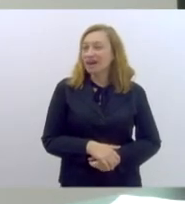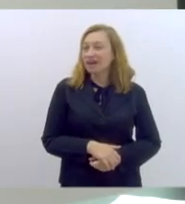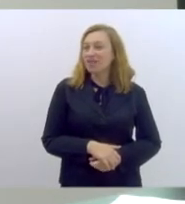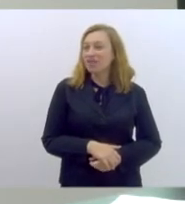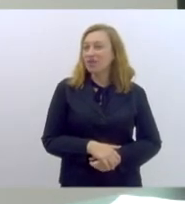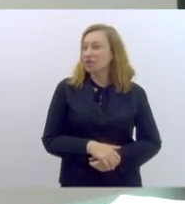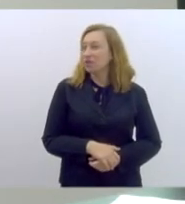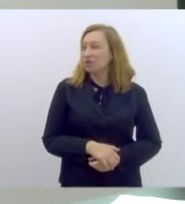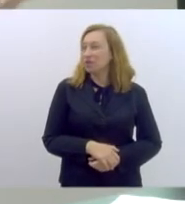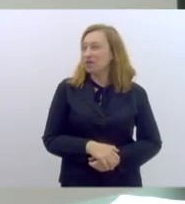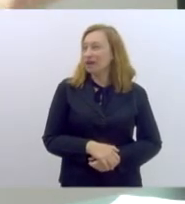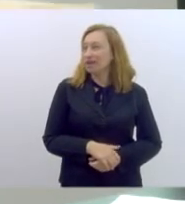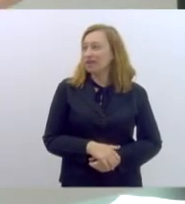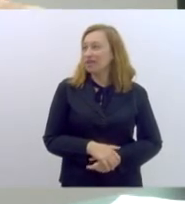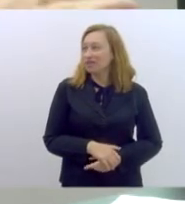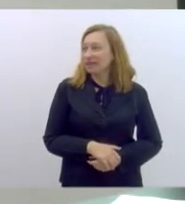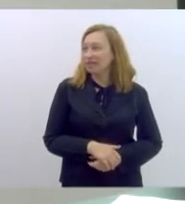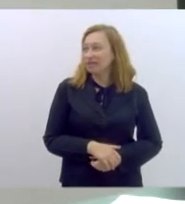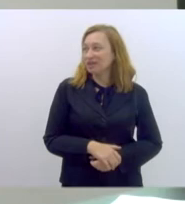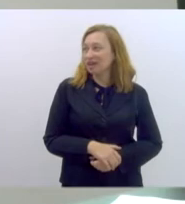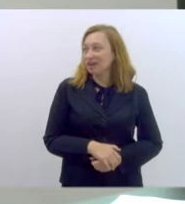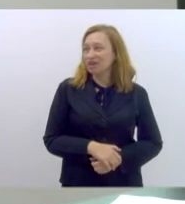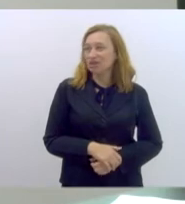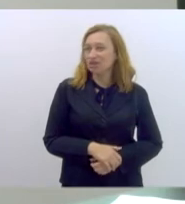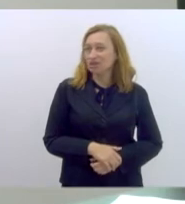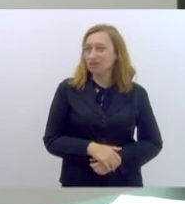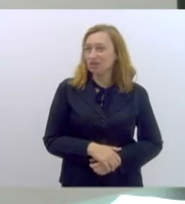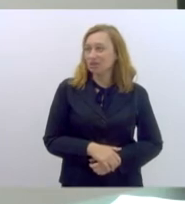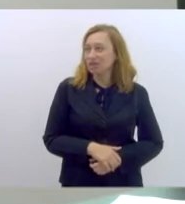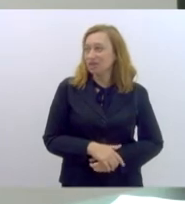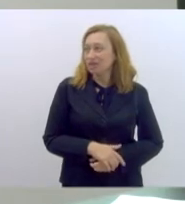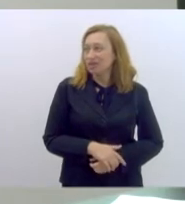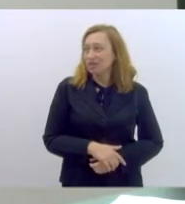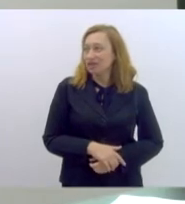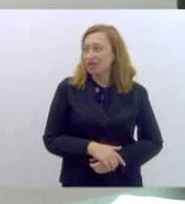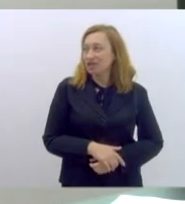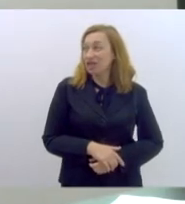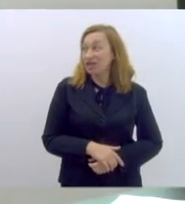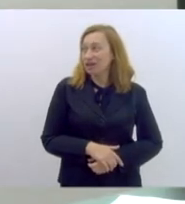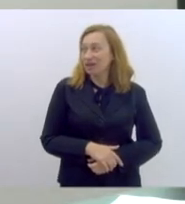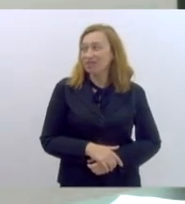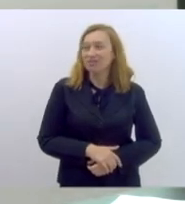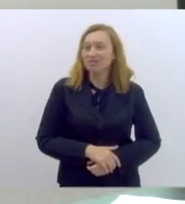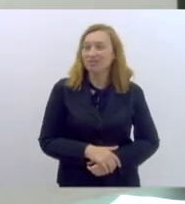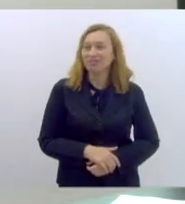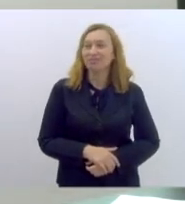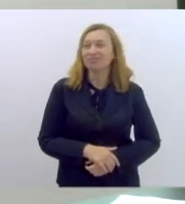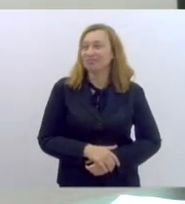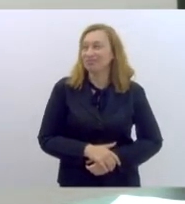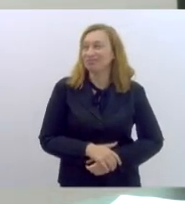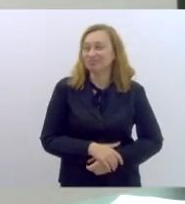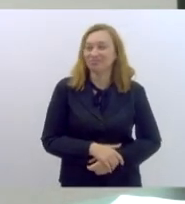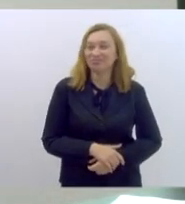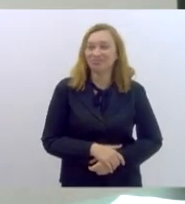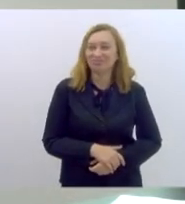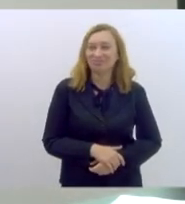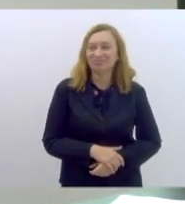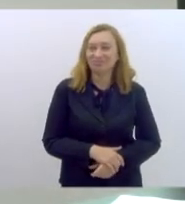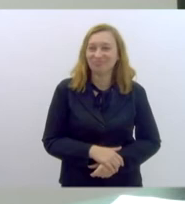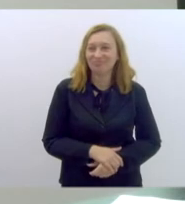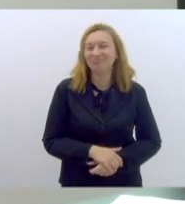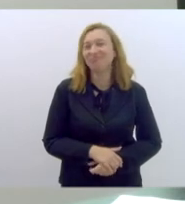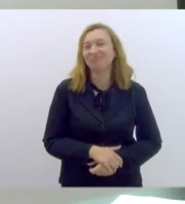tanto despesa, receita, vai afetar tudo. Isso a gente, é impossível. Ponto. Presidente, eu só queria chamar a atenção aqui para um ponto pois